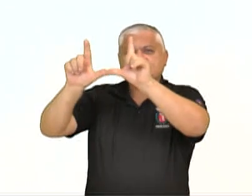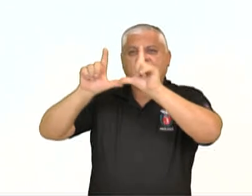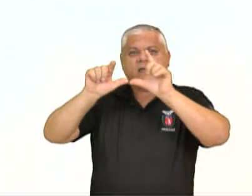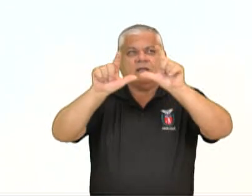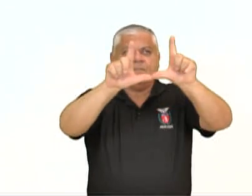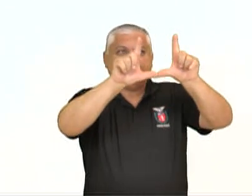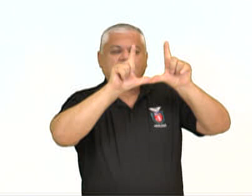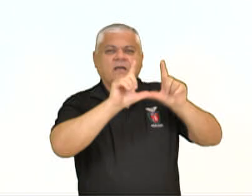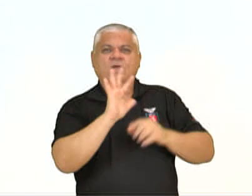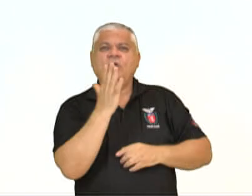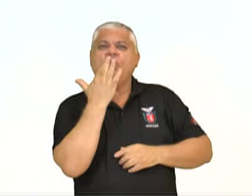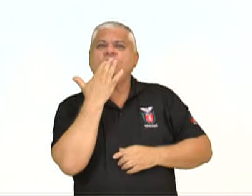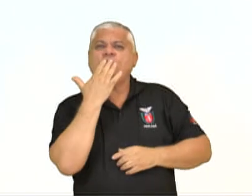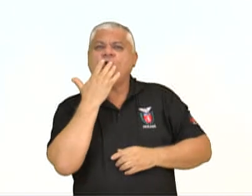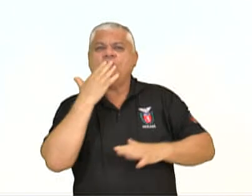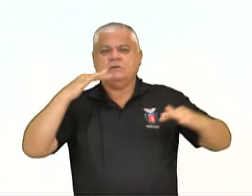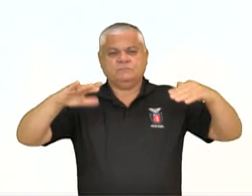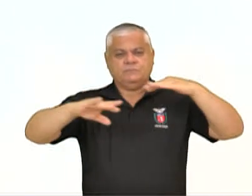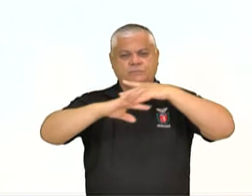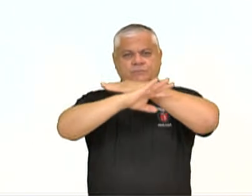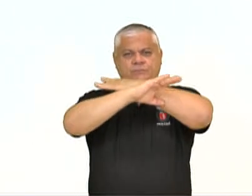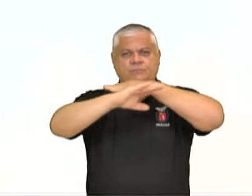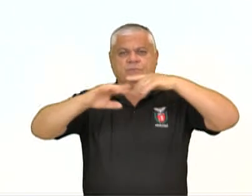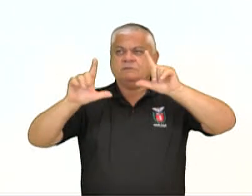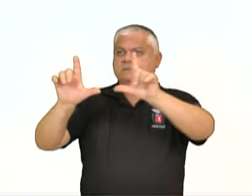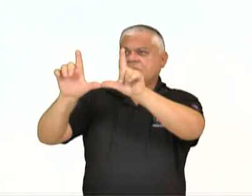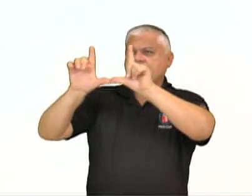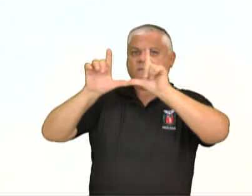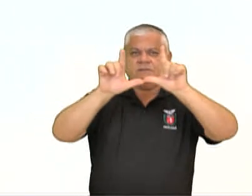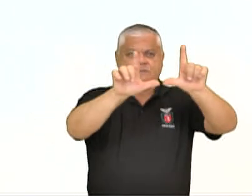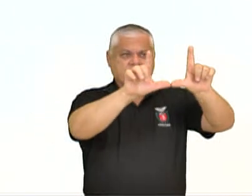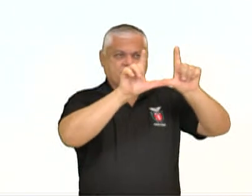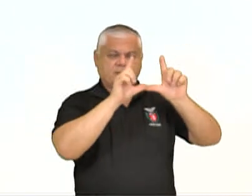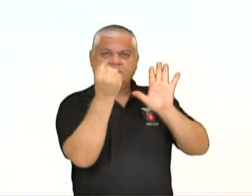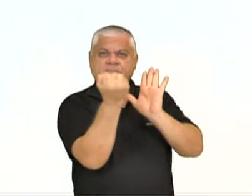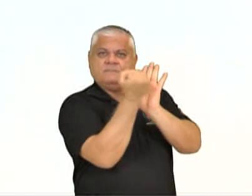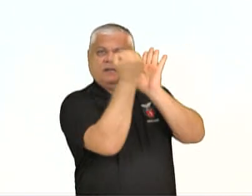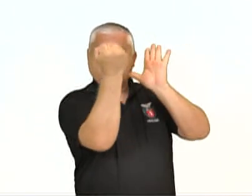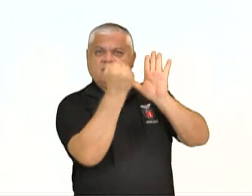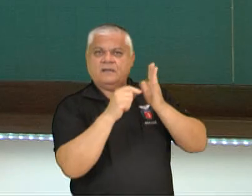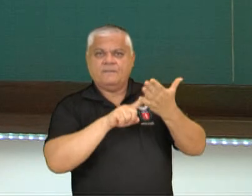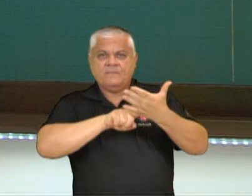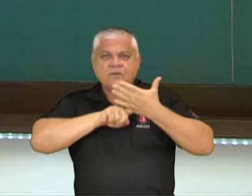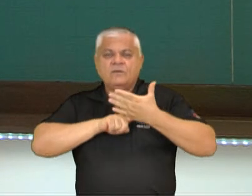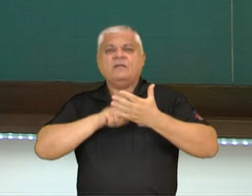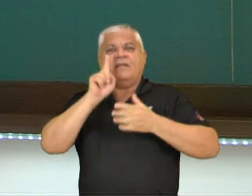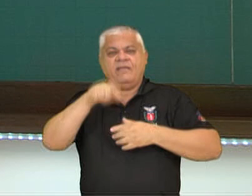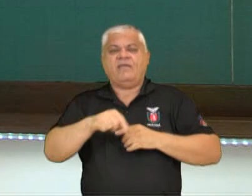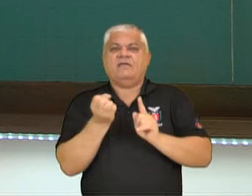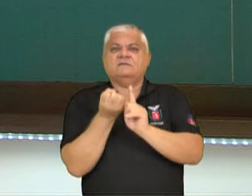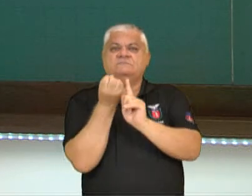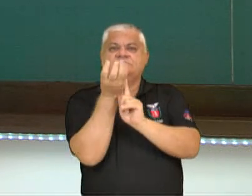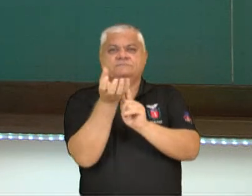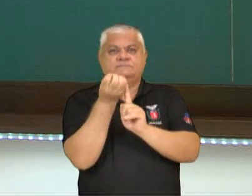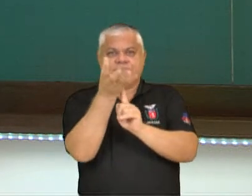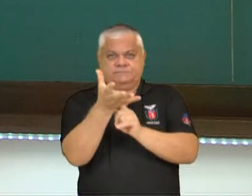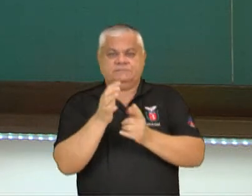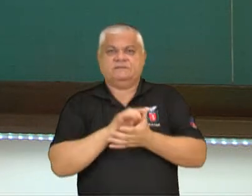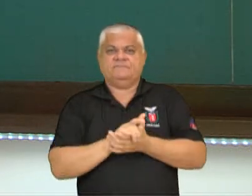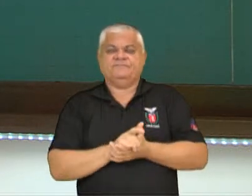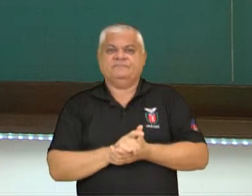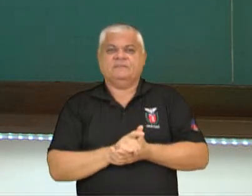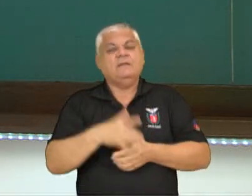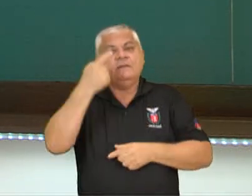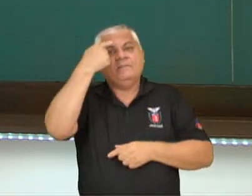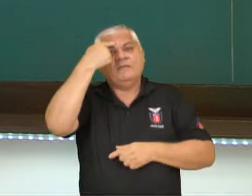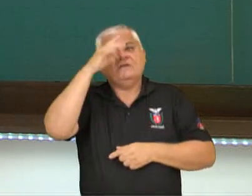cores na sinalização de trânsito, símbolos, gestos, figuras, entre outros. Se a gente pensar, por exemplo,